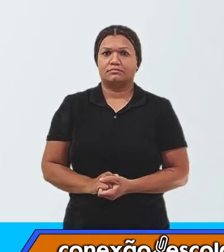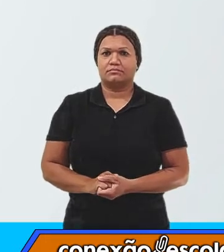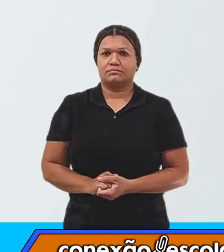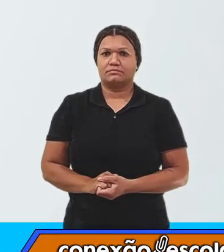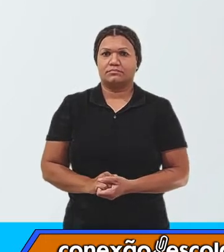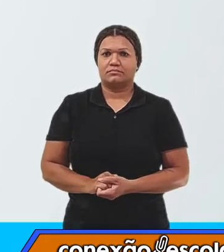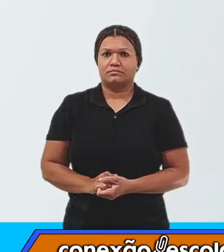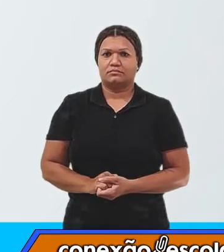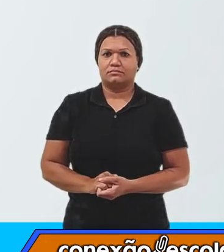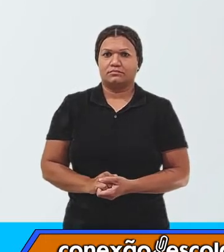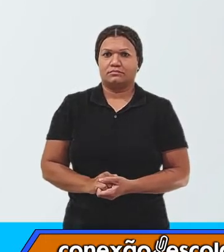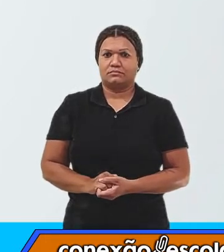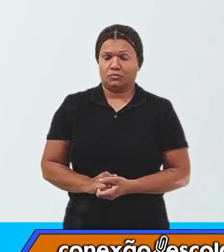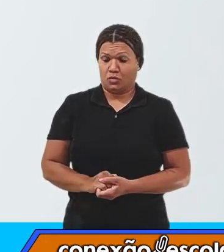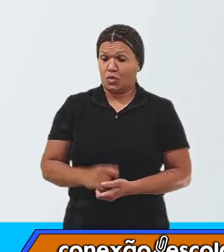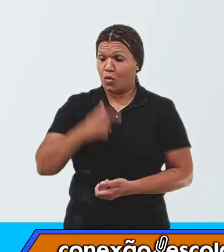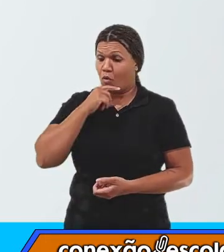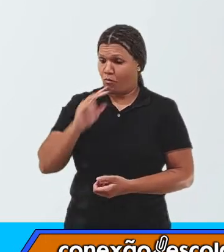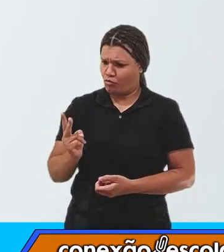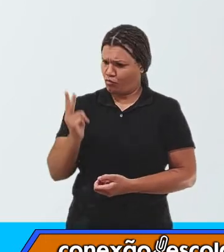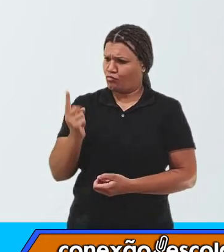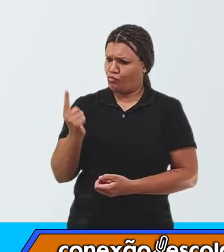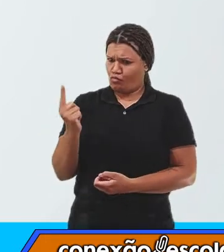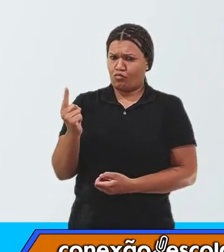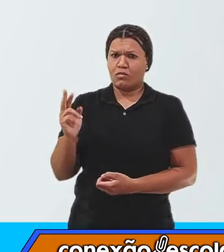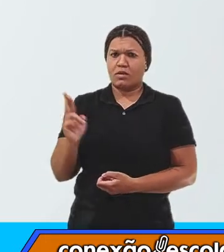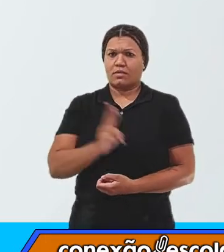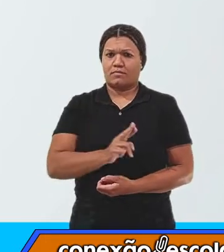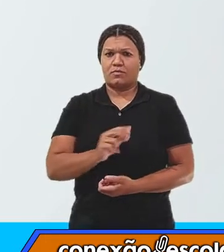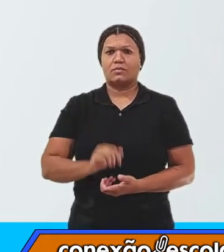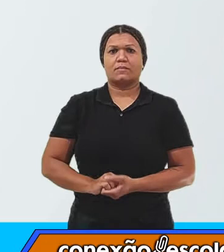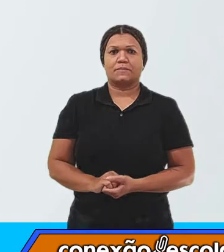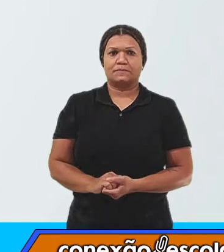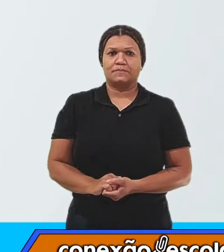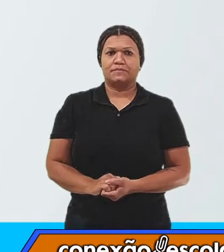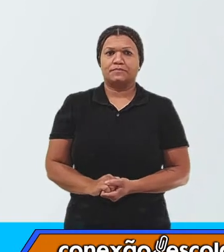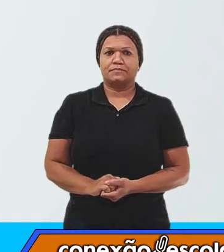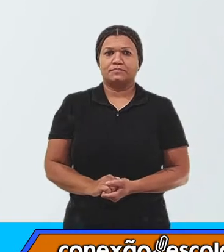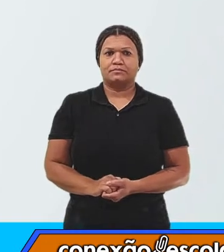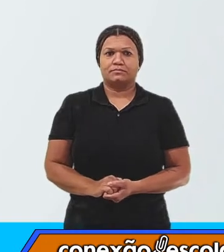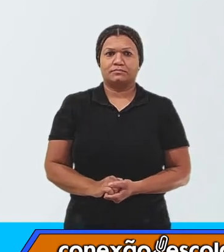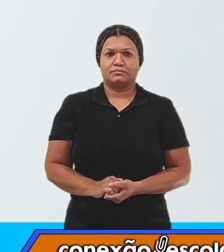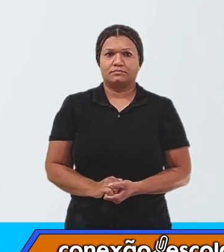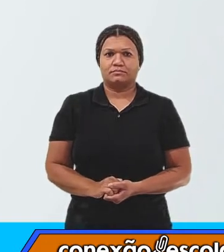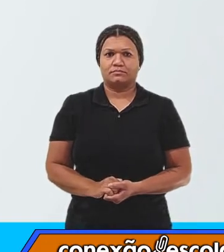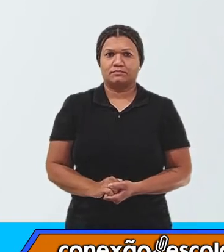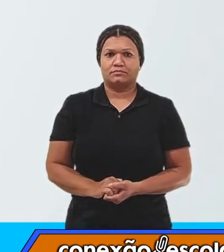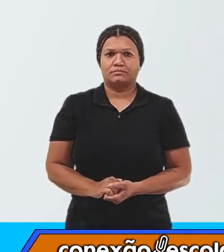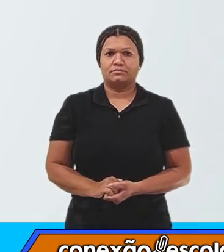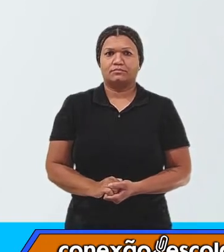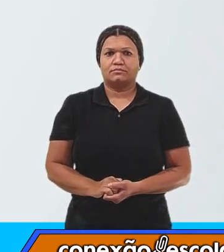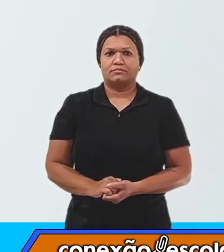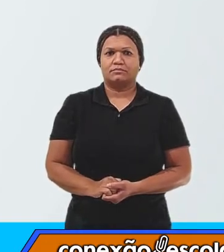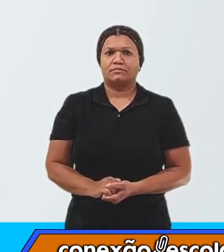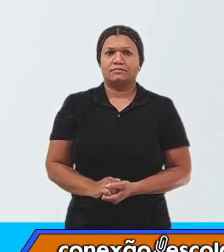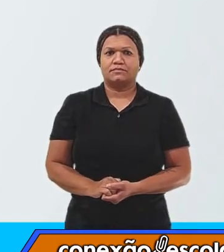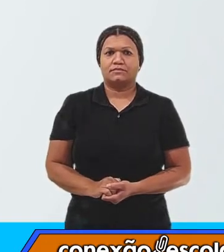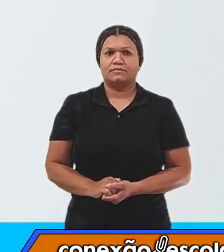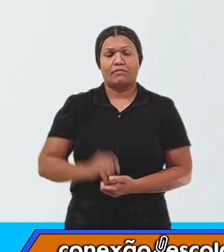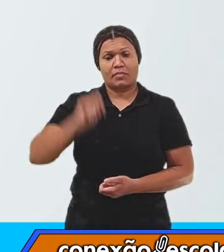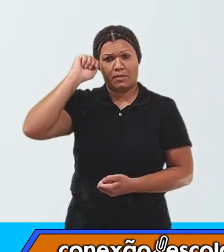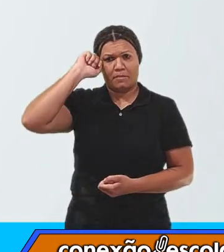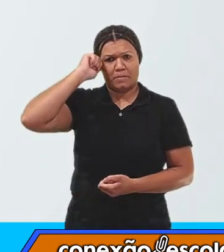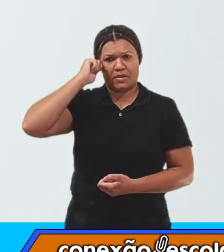answered. Um dos homens respondeu. Aqui de preto, em inglês.